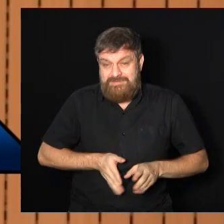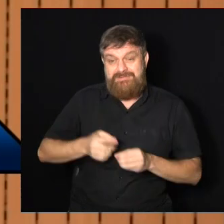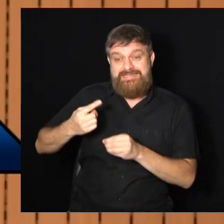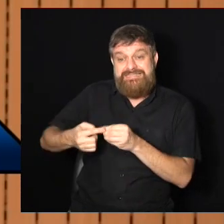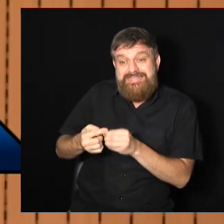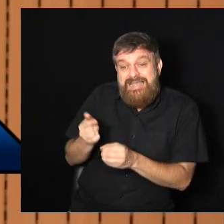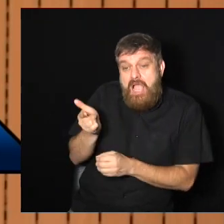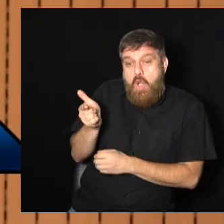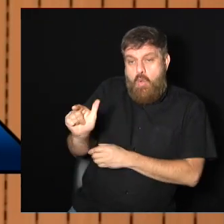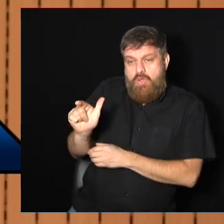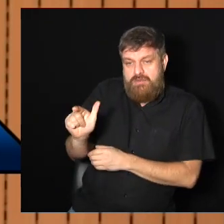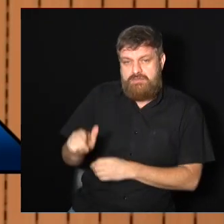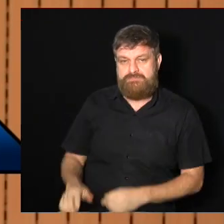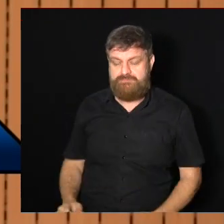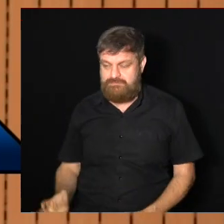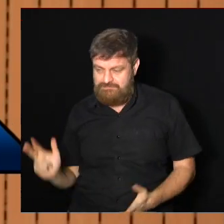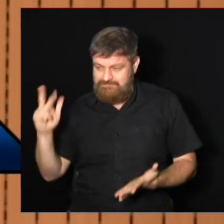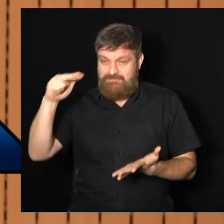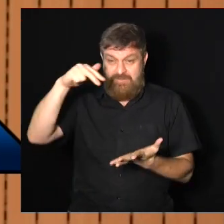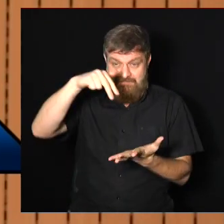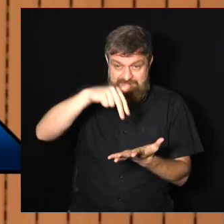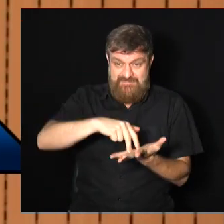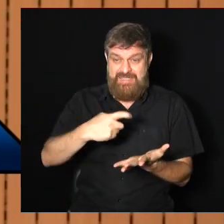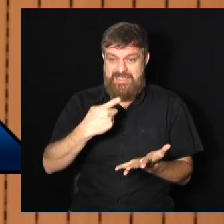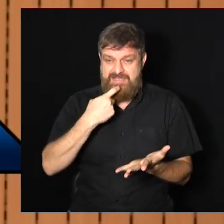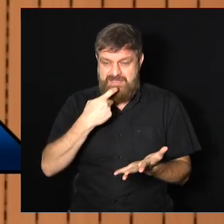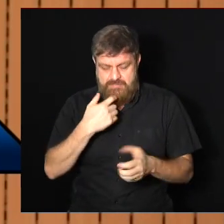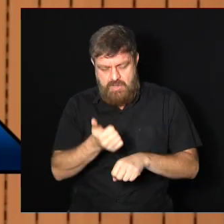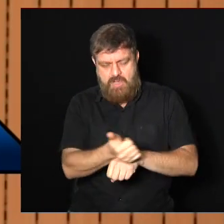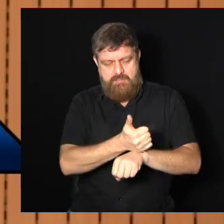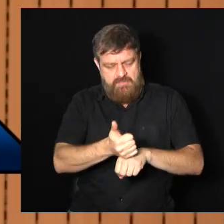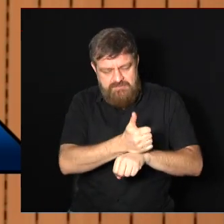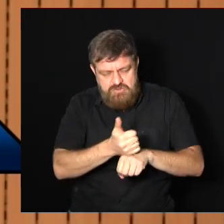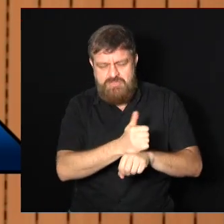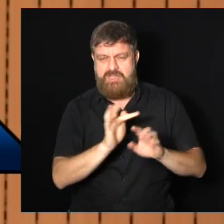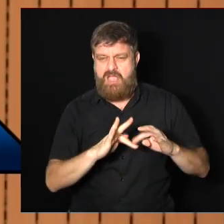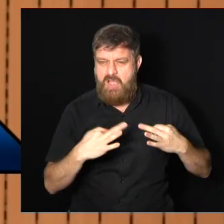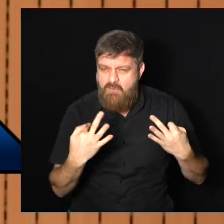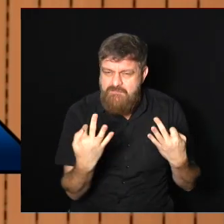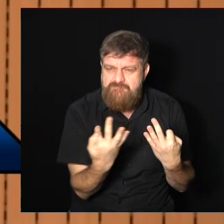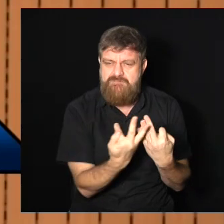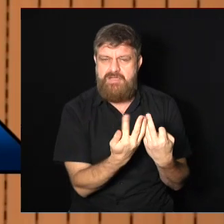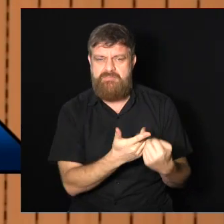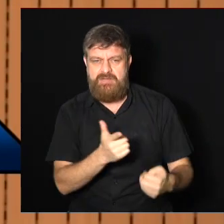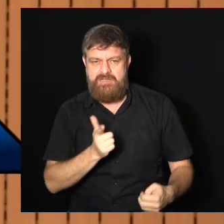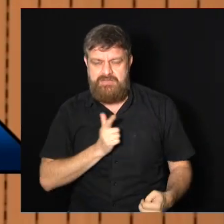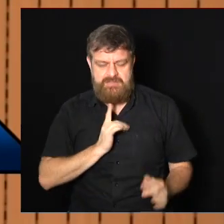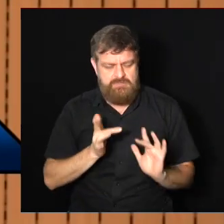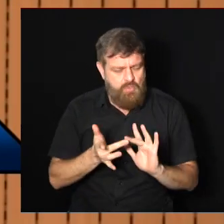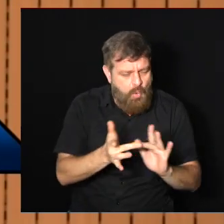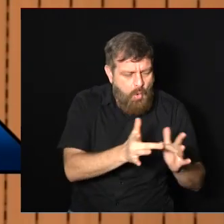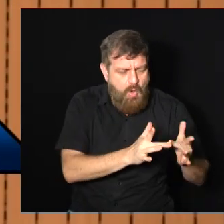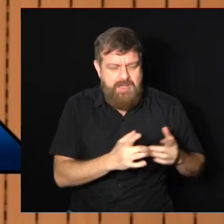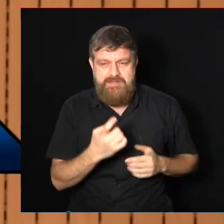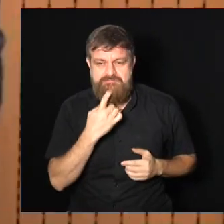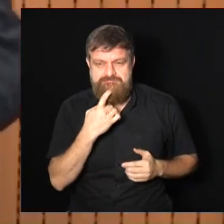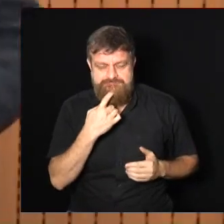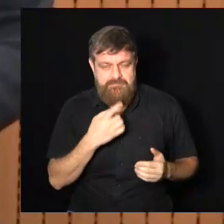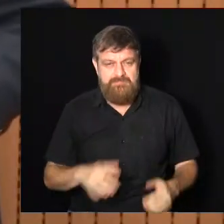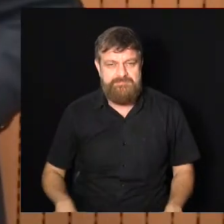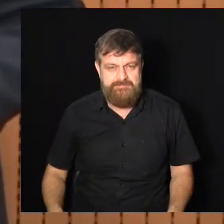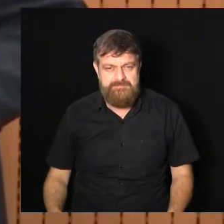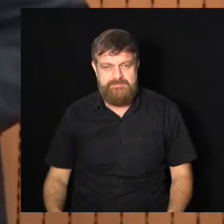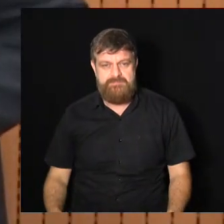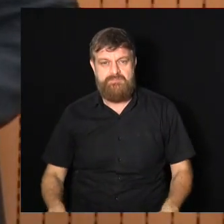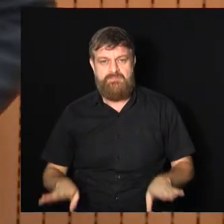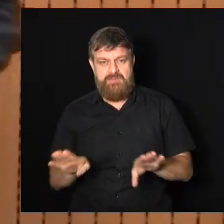outra cidade, mas fizeram a sua carreira, construíram sua família e criaram raízes com a cidade de Campinas.